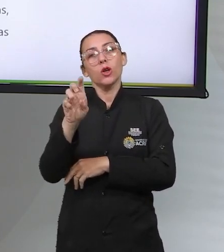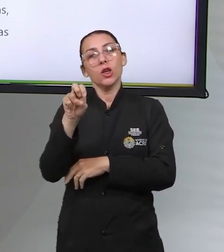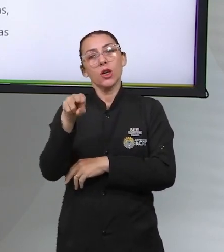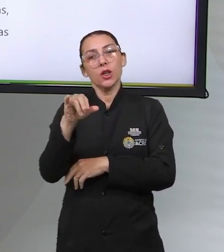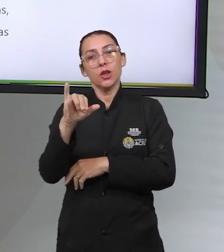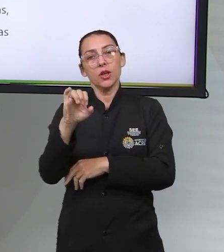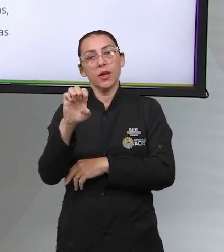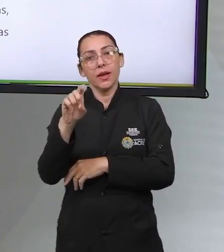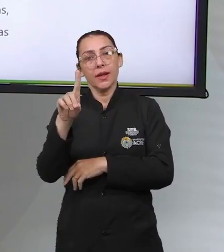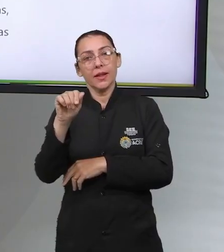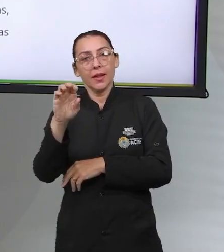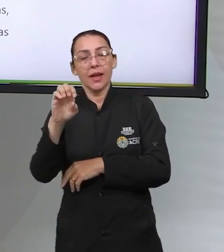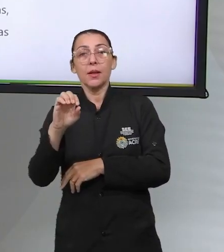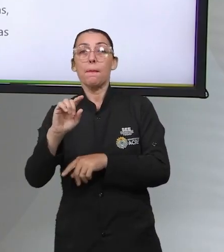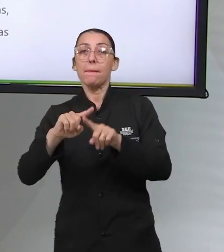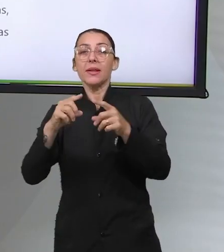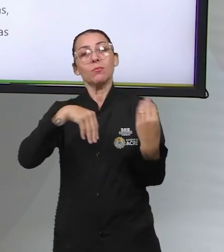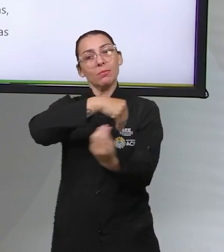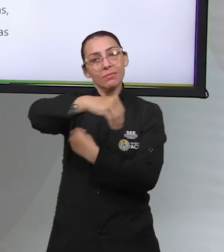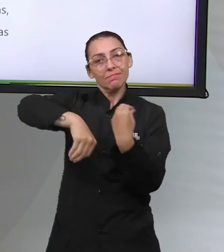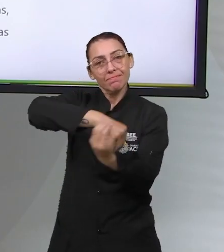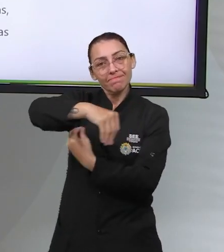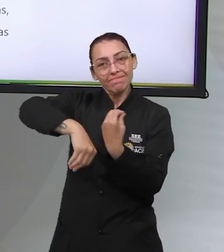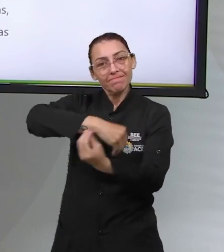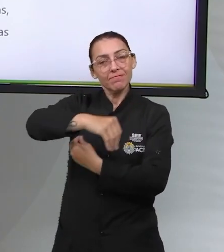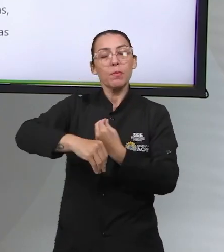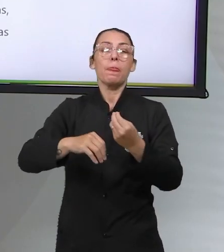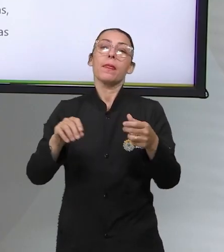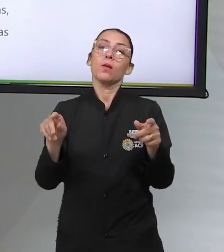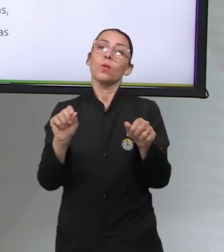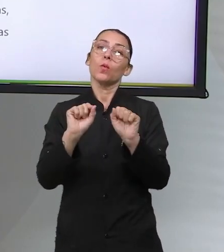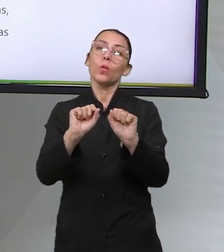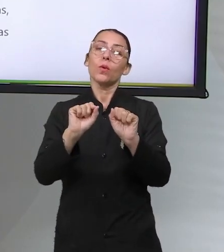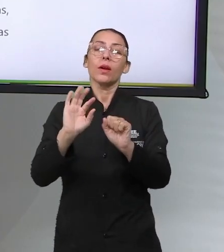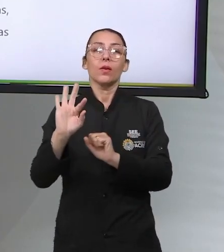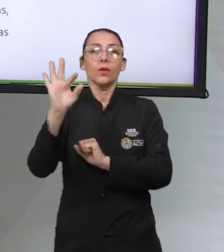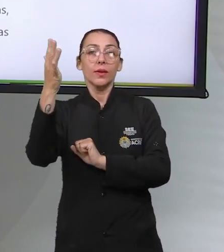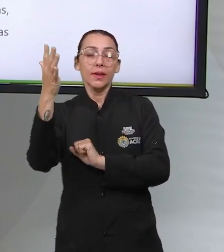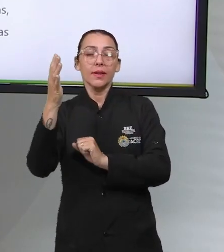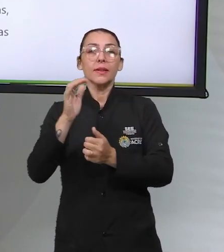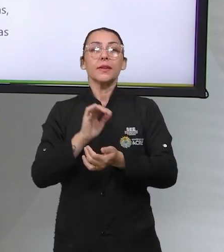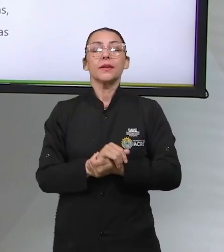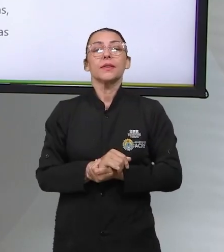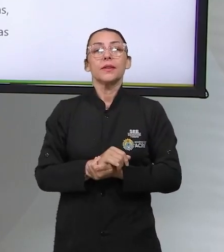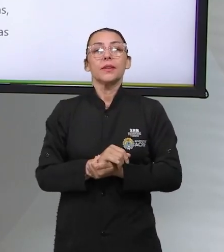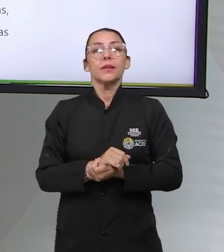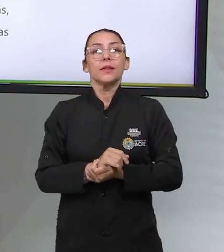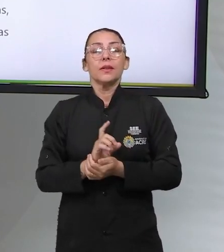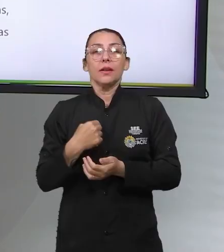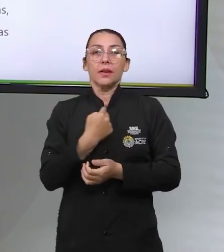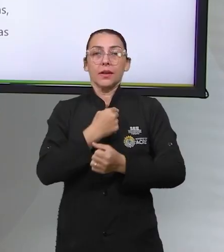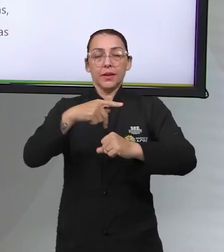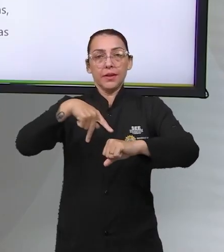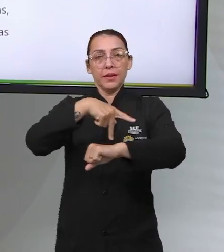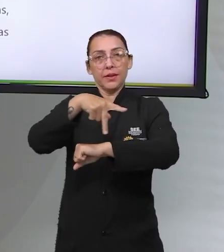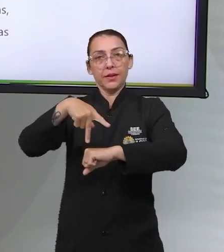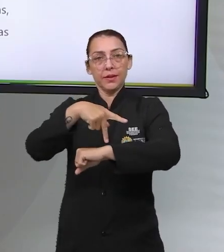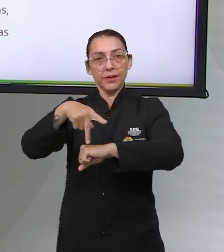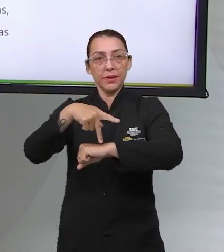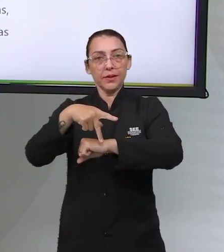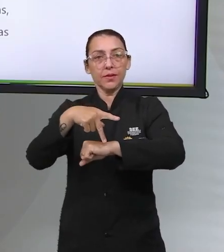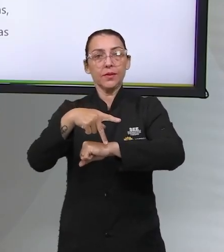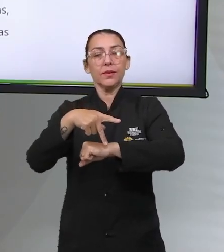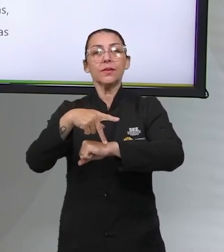sim uma heterogeneidade. Isso faz com que, sem sombra de dúvidas, o nosso país ele seja